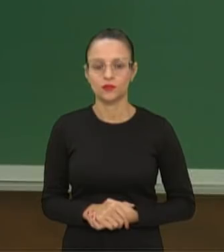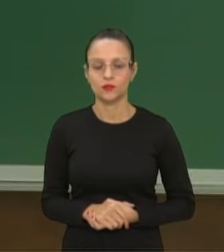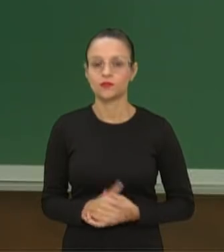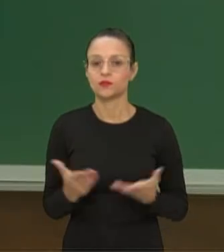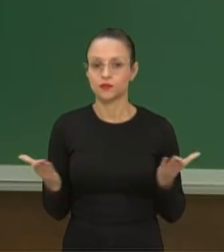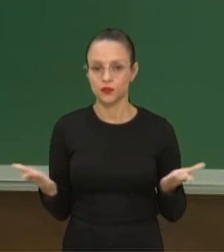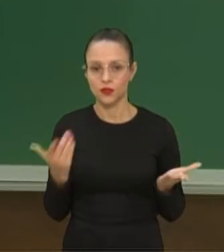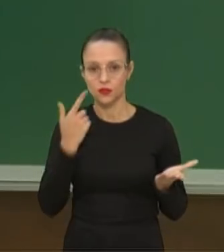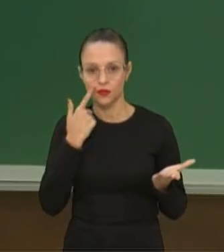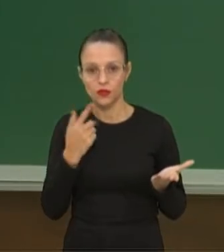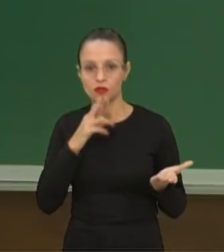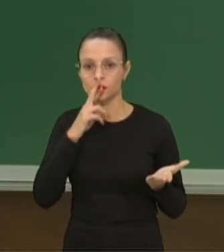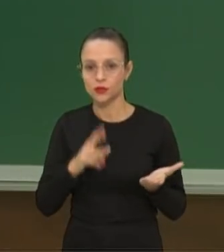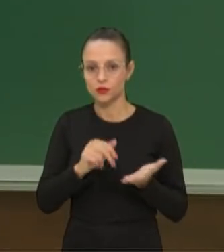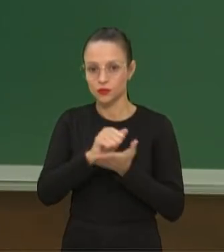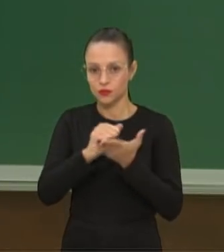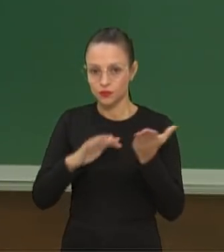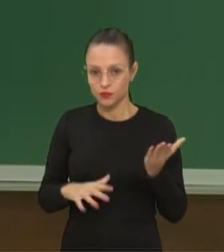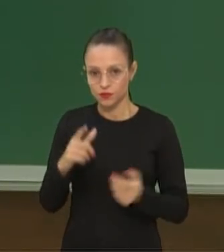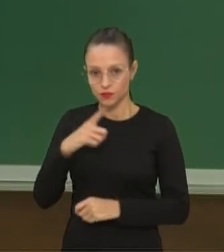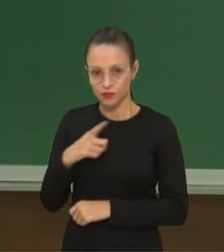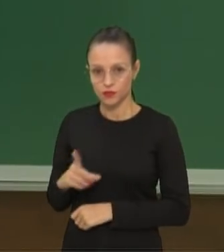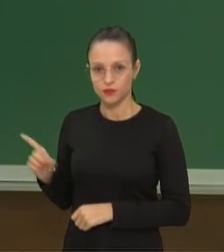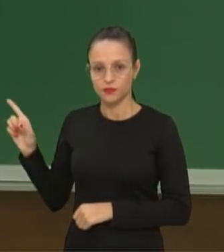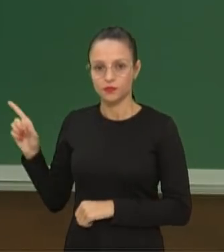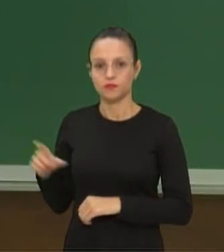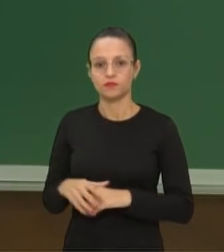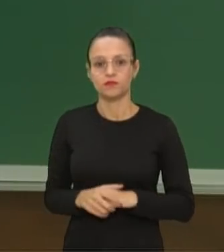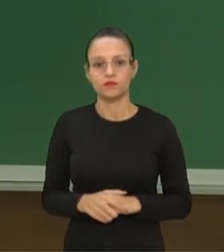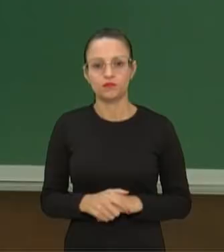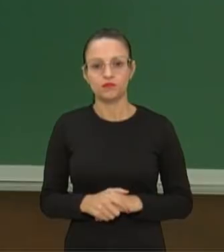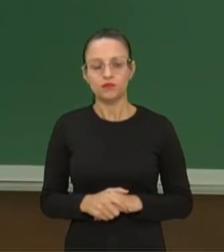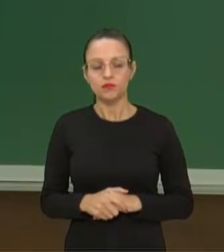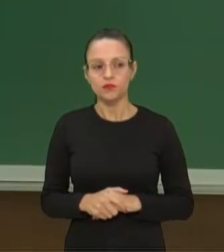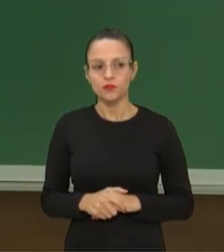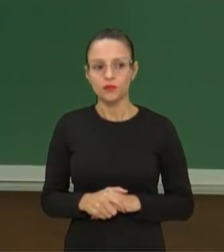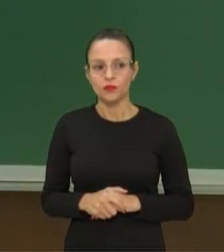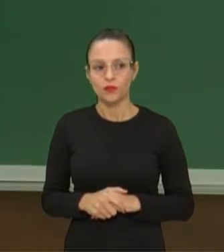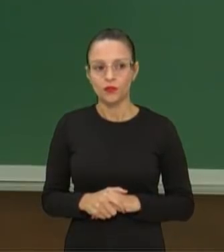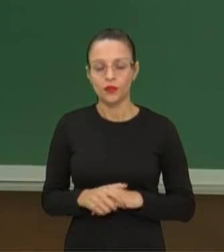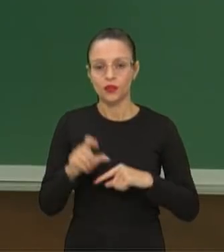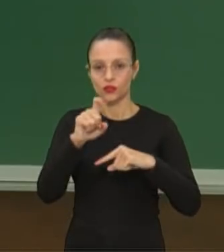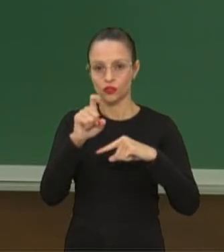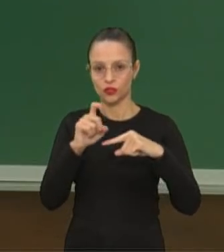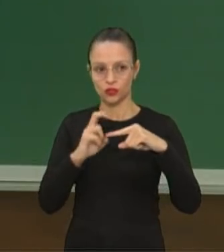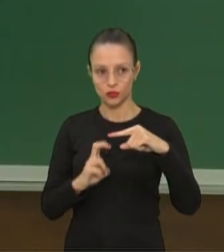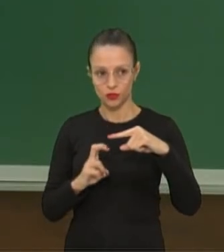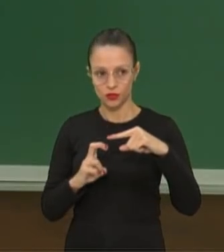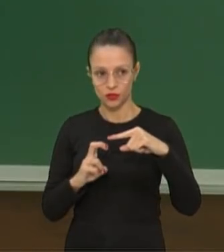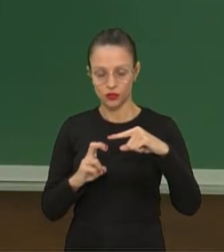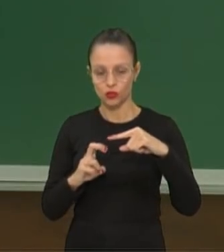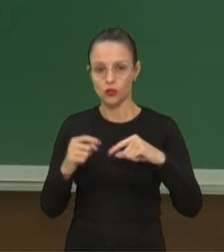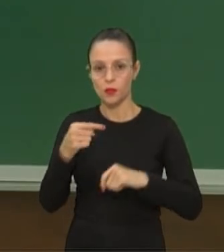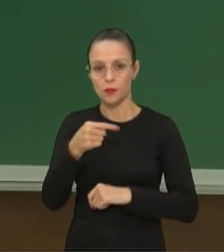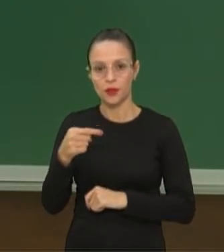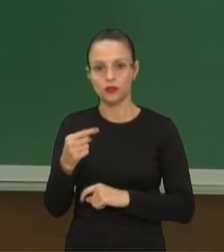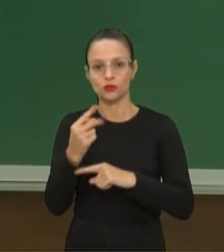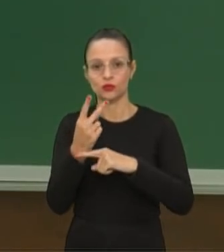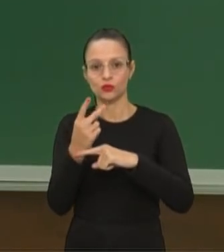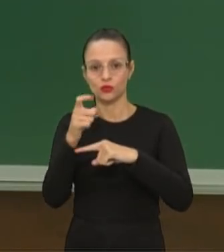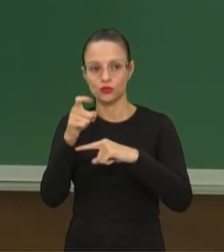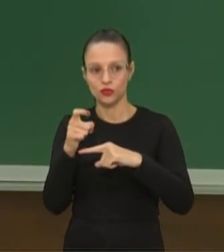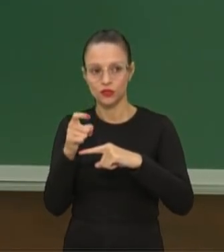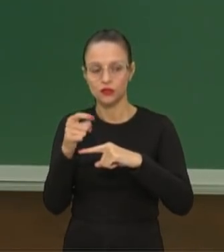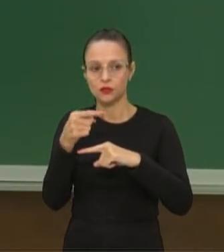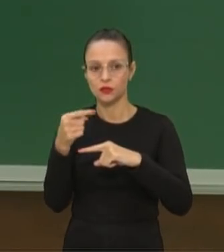Então, pessoal, vamos resolver esse exercício que nós temos ali. X sobre 5 menos 2x menos 4 sobre 2 igual